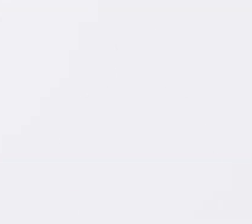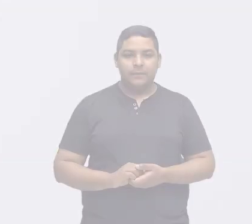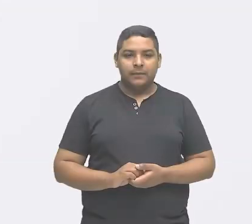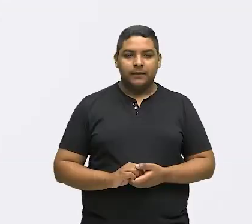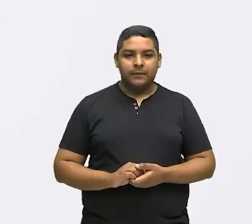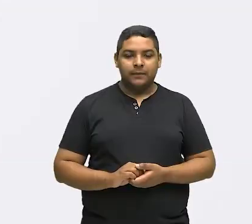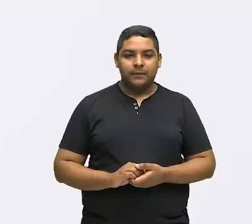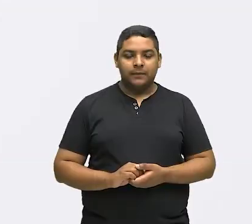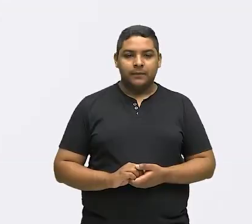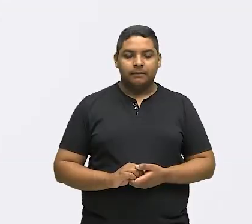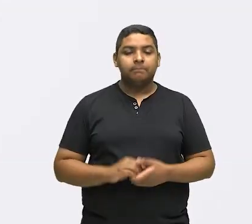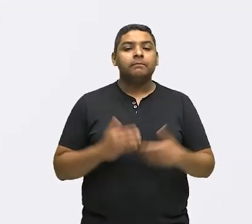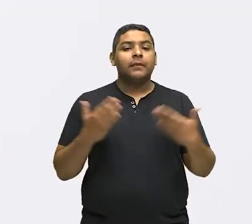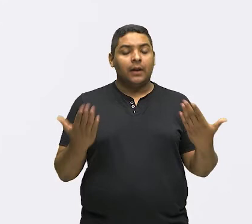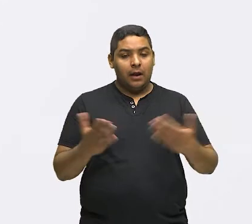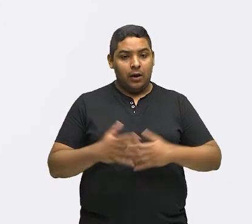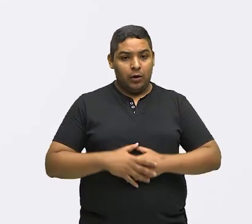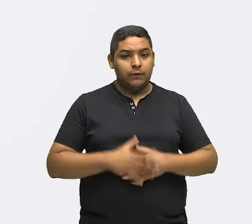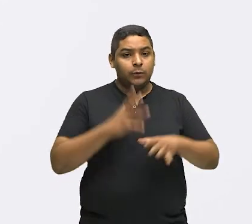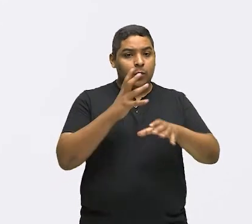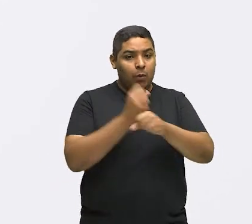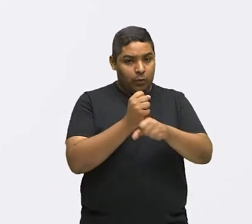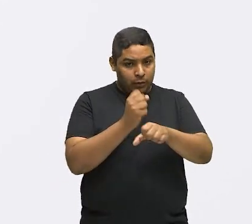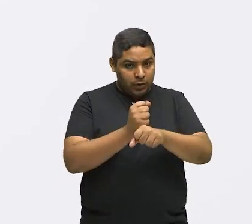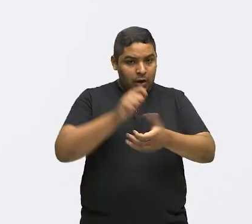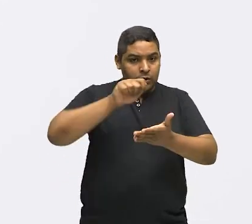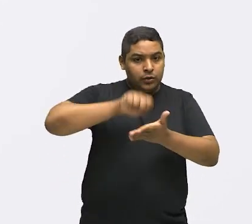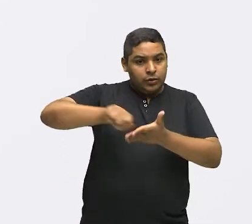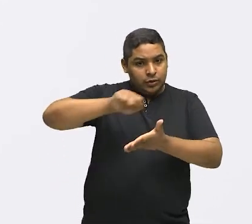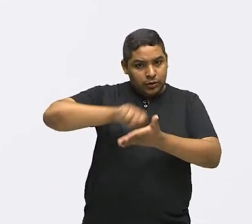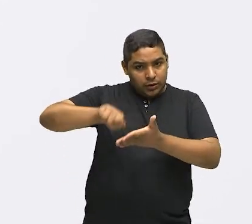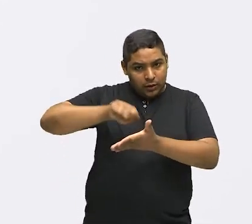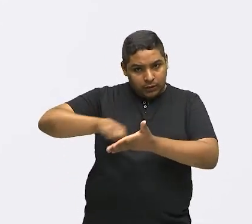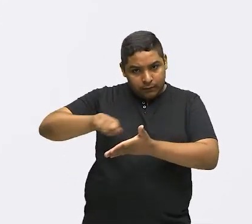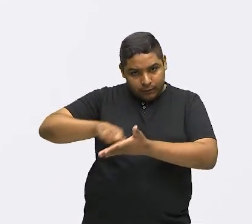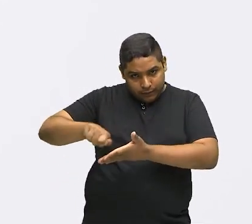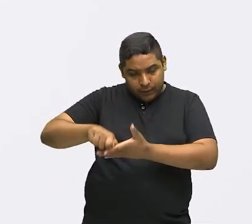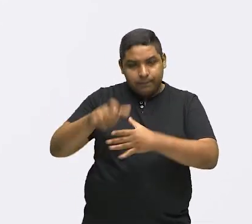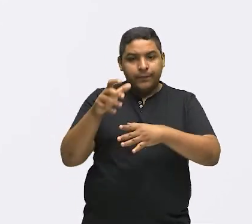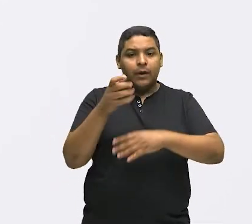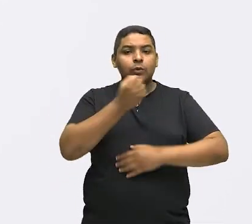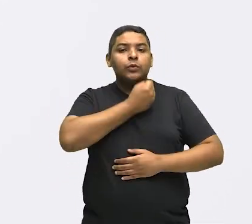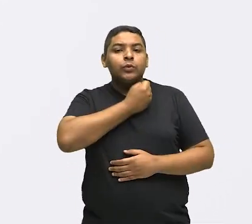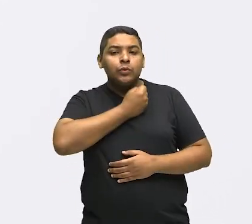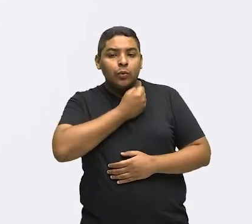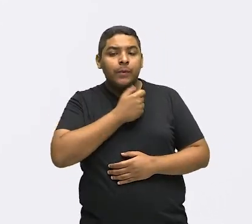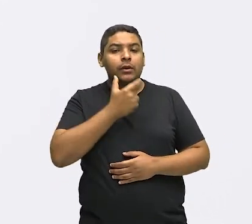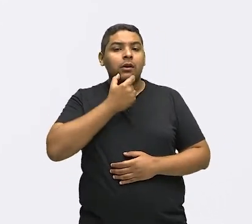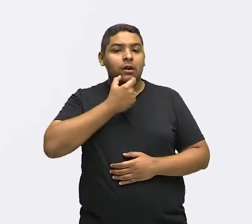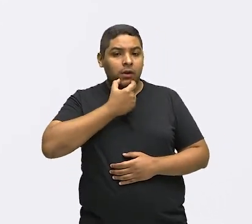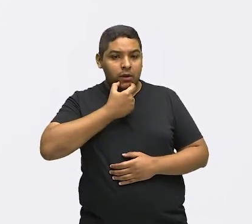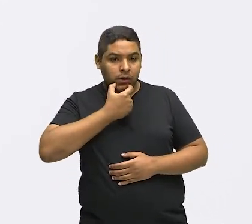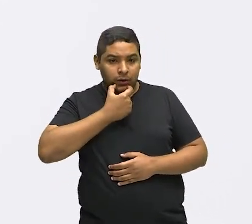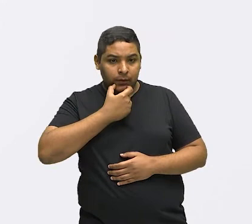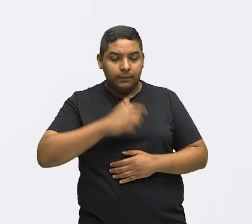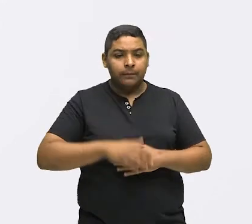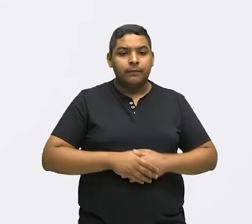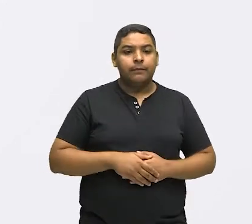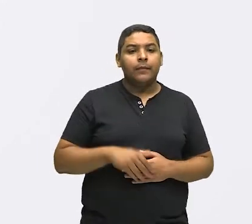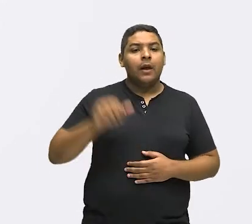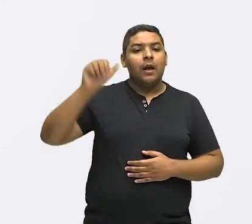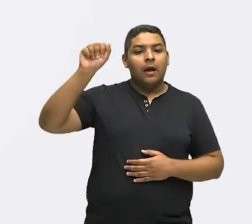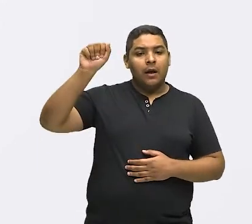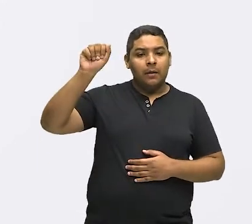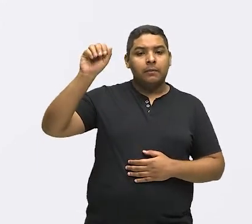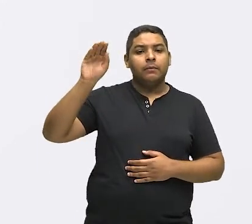Bem, então vocês vão contar e escrever os numbers a seguir em inglês. Então vocês têm da letra A, da letra A, até